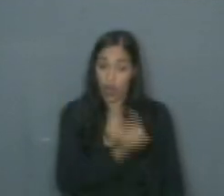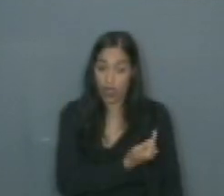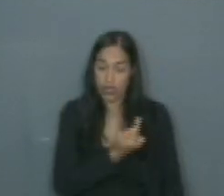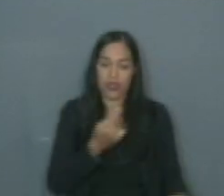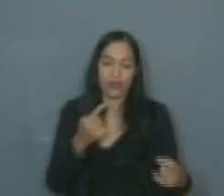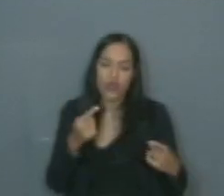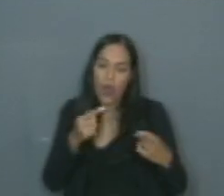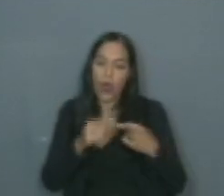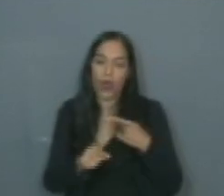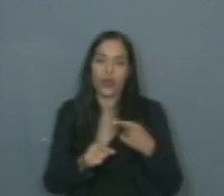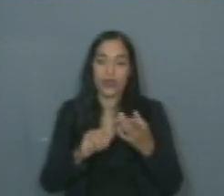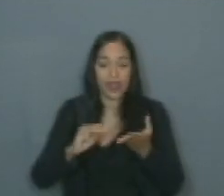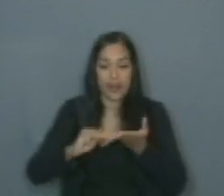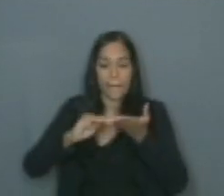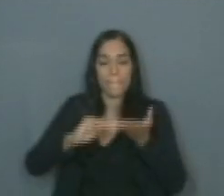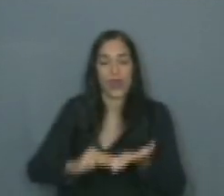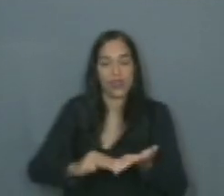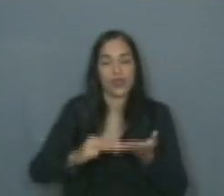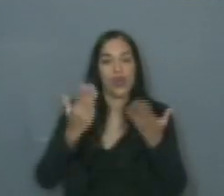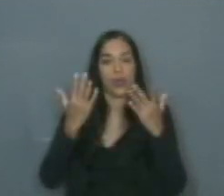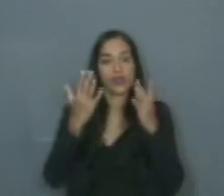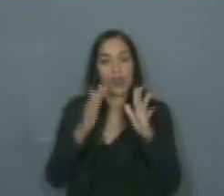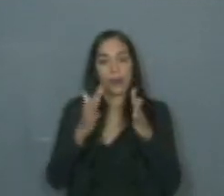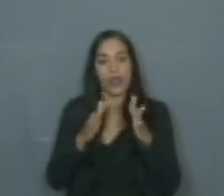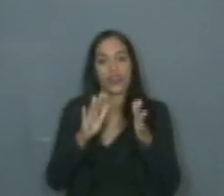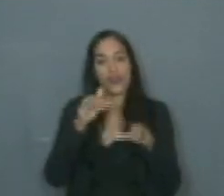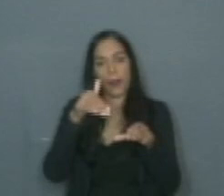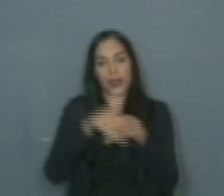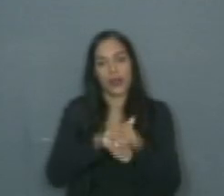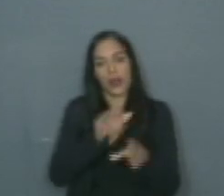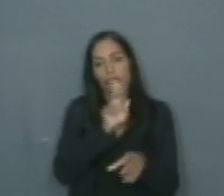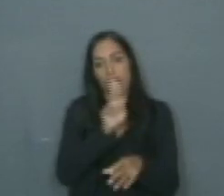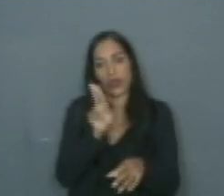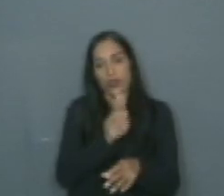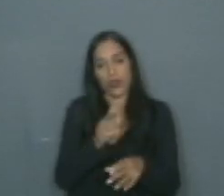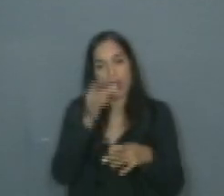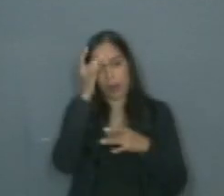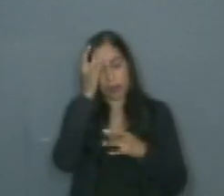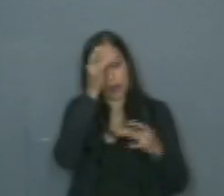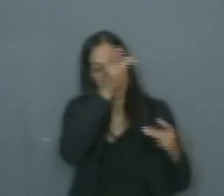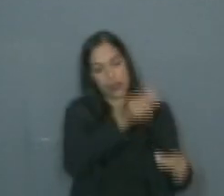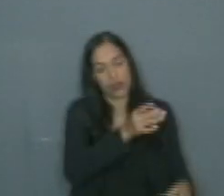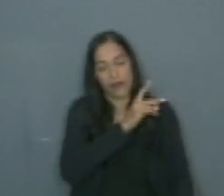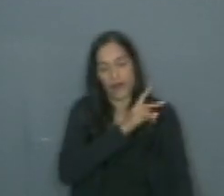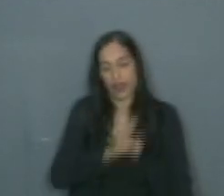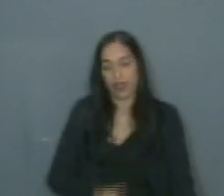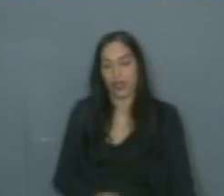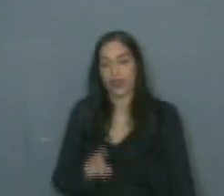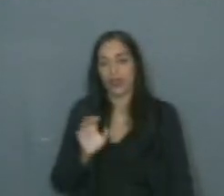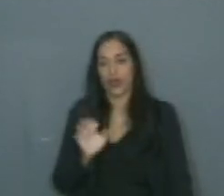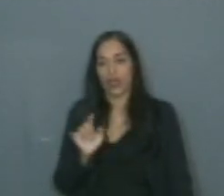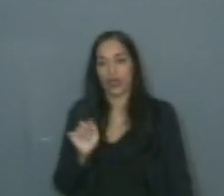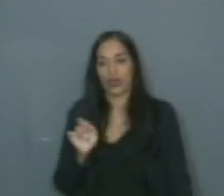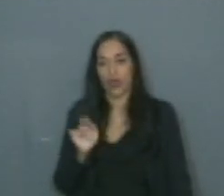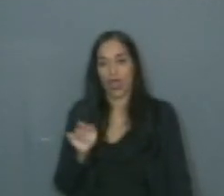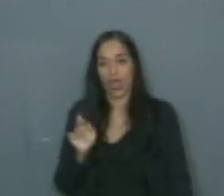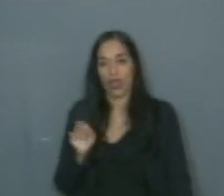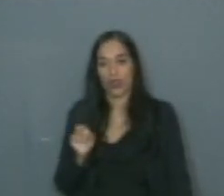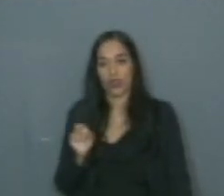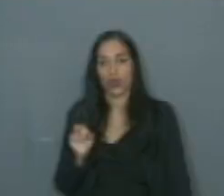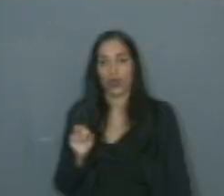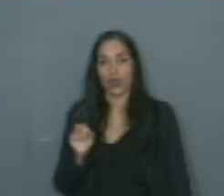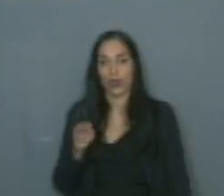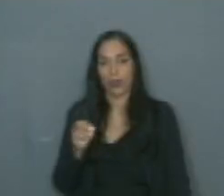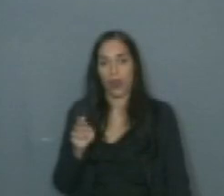contra essa moção de aplauso e também já vou pedir o voto nominal dessa matéria. Já cedo aqui o à parte para o vereador Eduardo Moura.